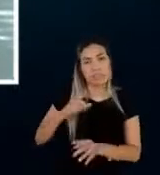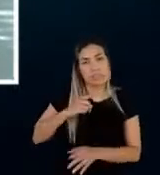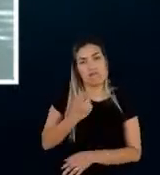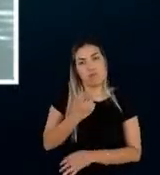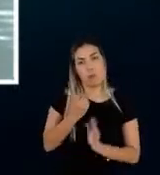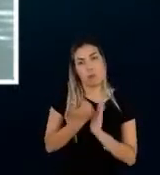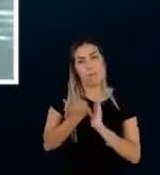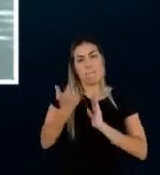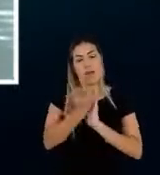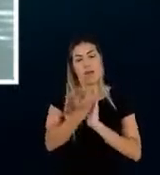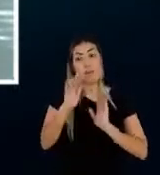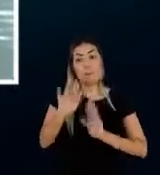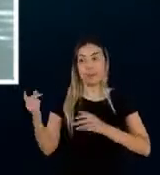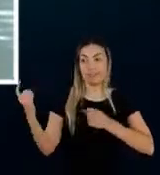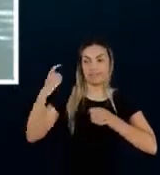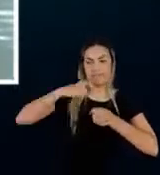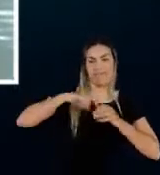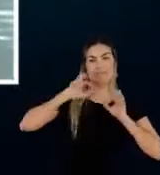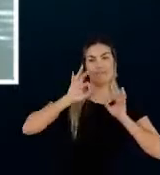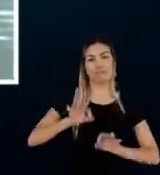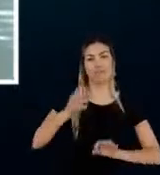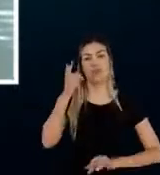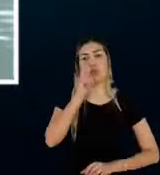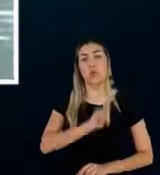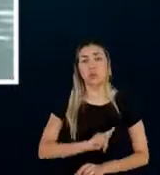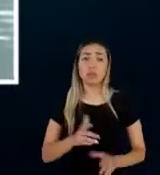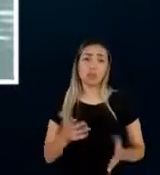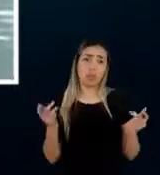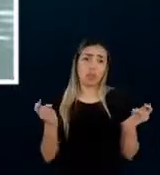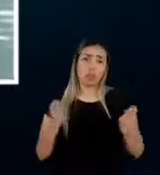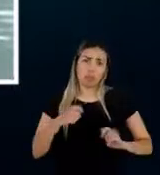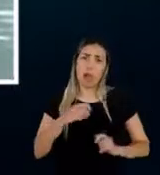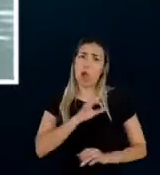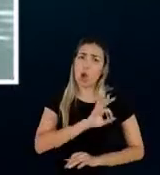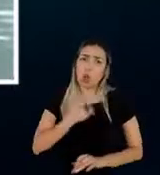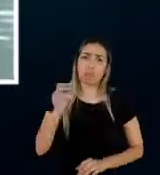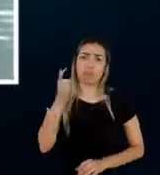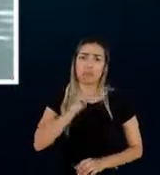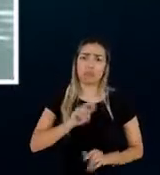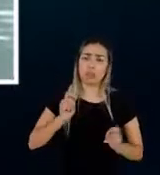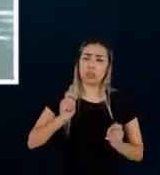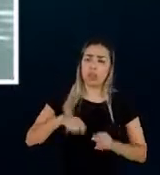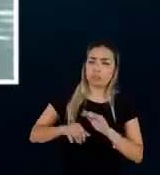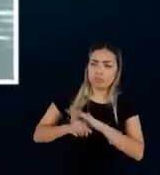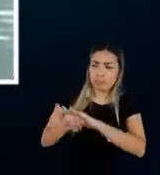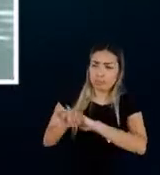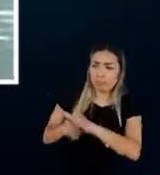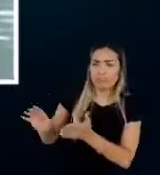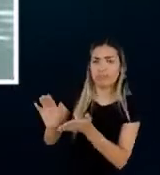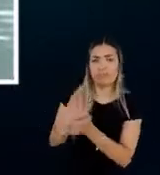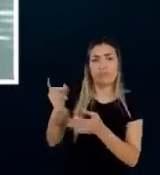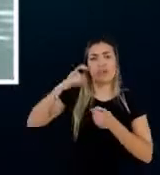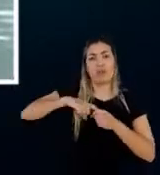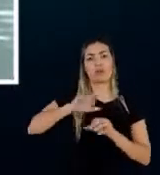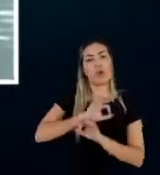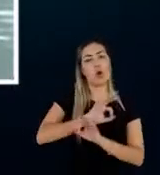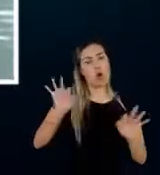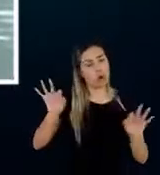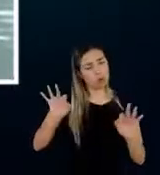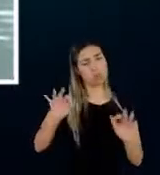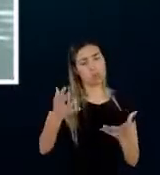como a gente viu, é garantido. Então, vale a pena fazer esse investimento em pesquisas junto aos